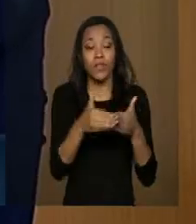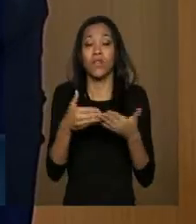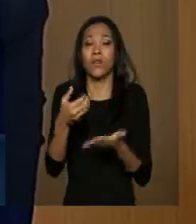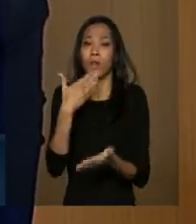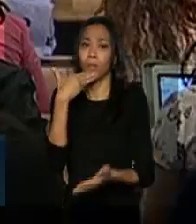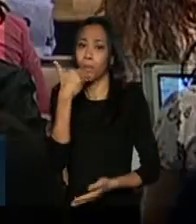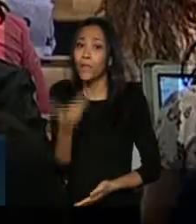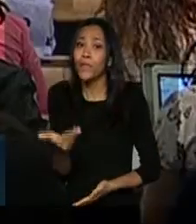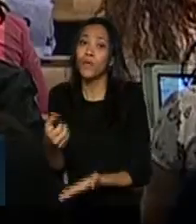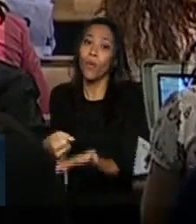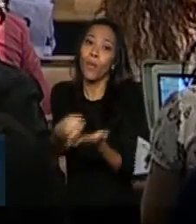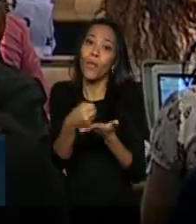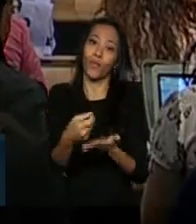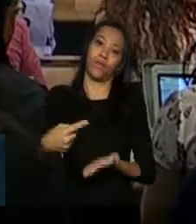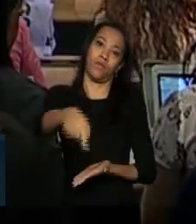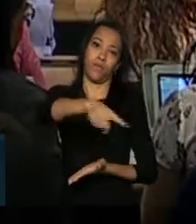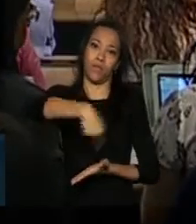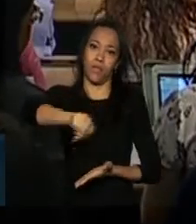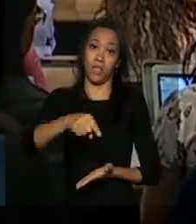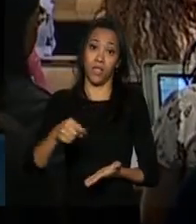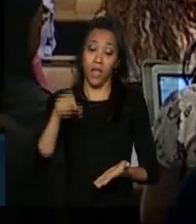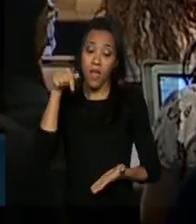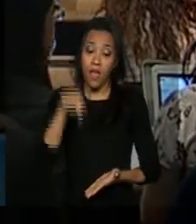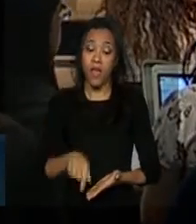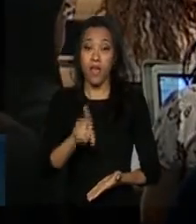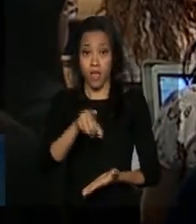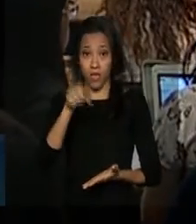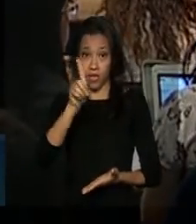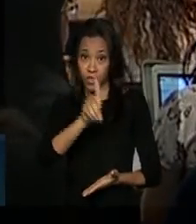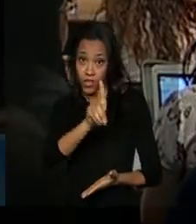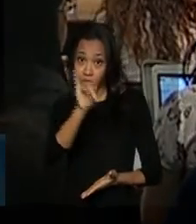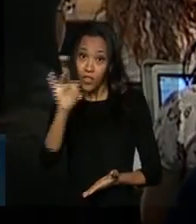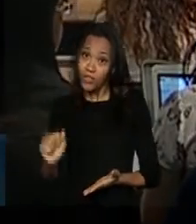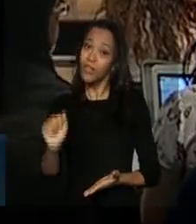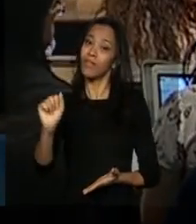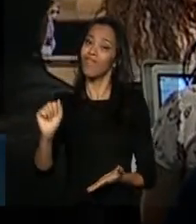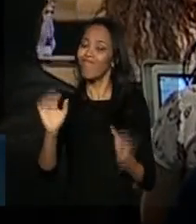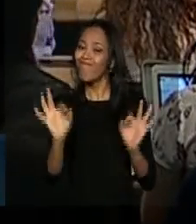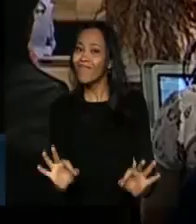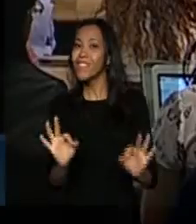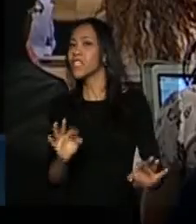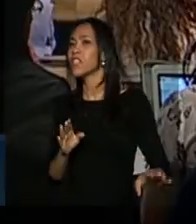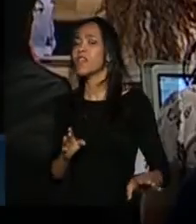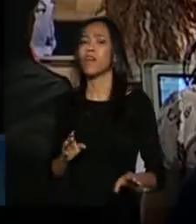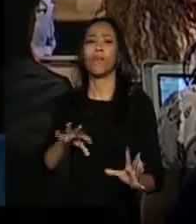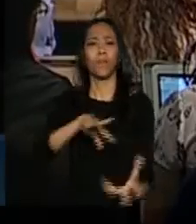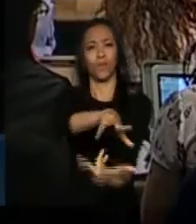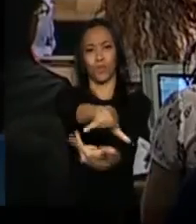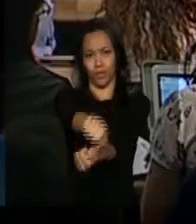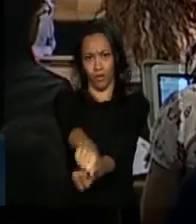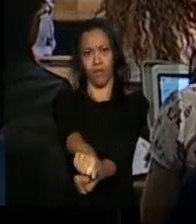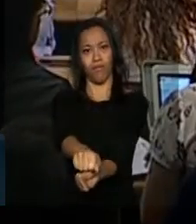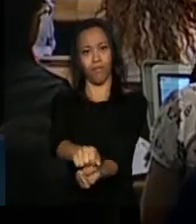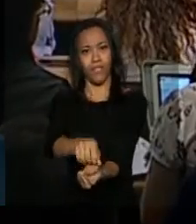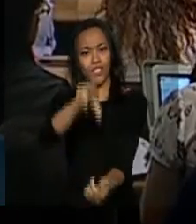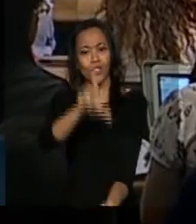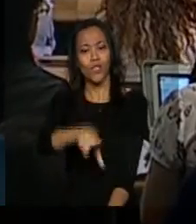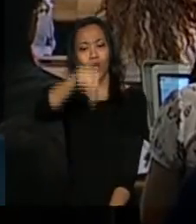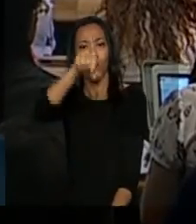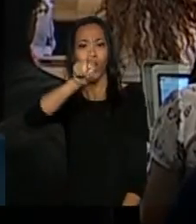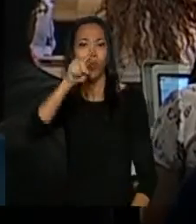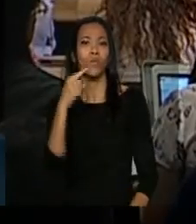na mesa para que a gente consiga fazer com que esse dia realmente seja unificado, para que a gente consiga ter essa data, esse